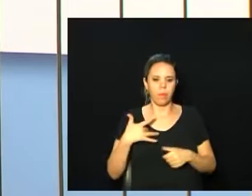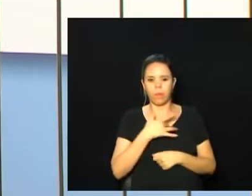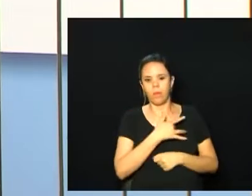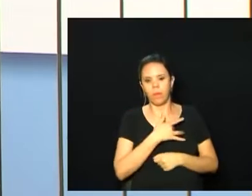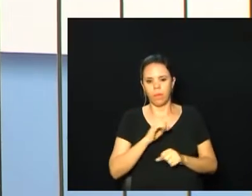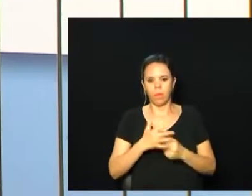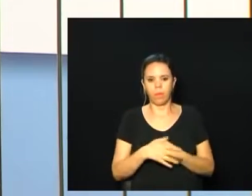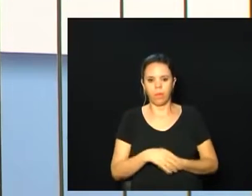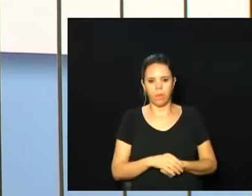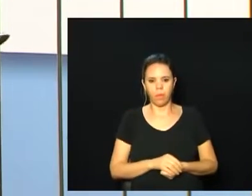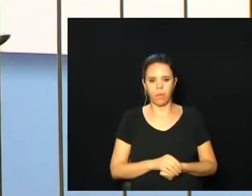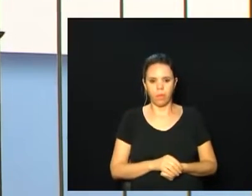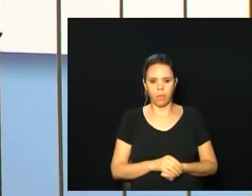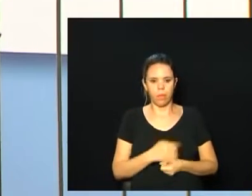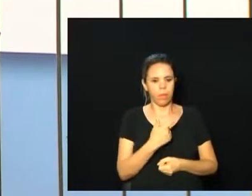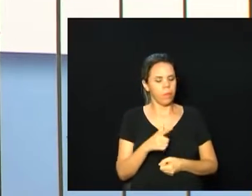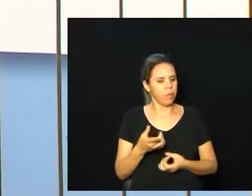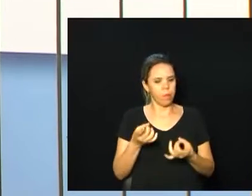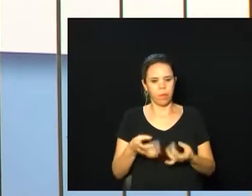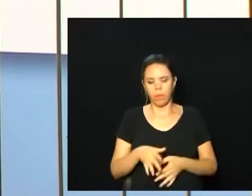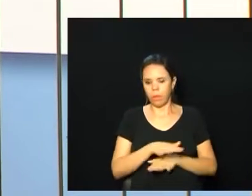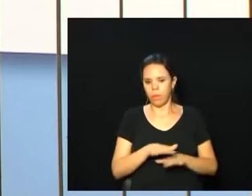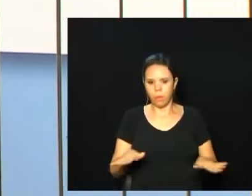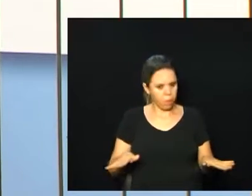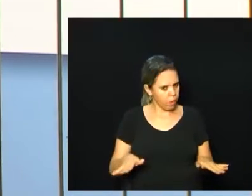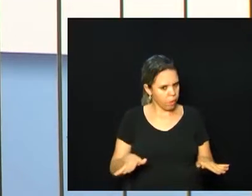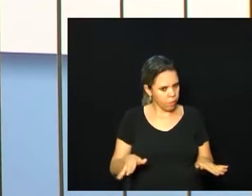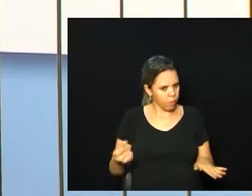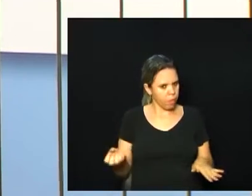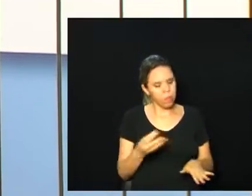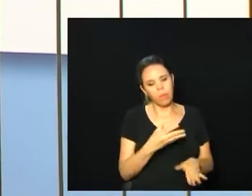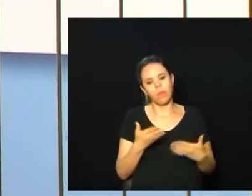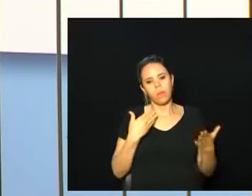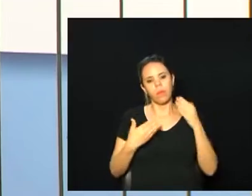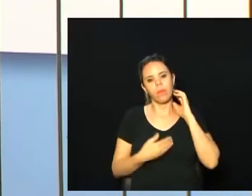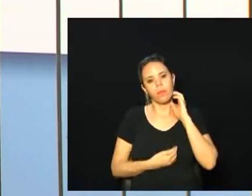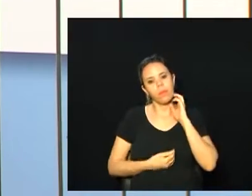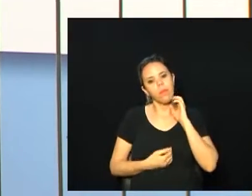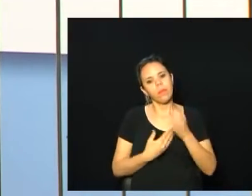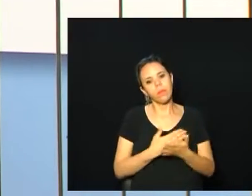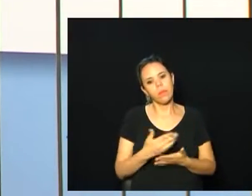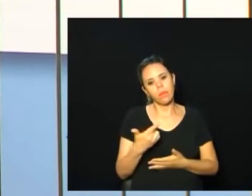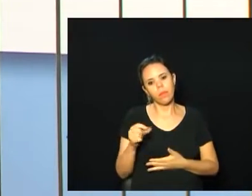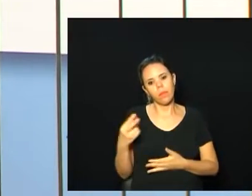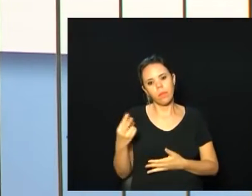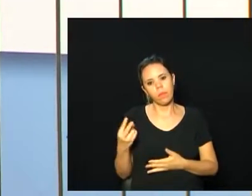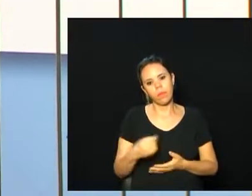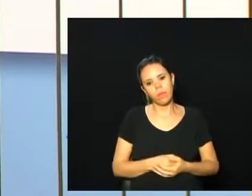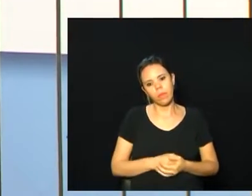à Covid-19 e não descartou a possibilidade de um novo debate no início de